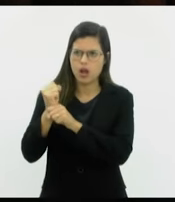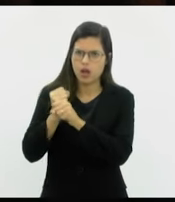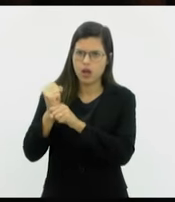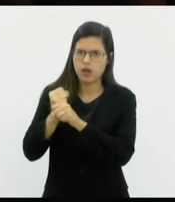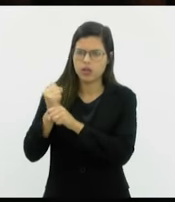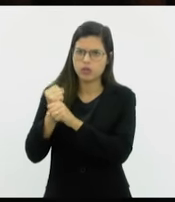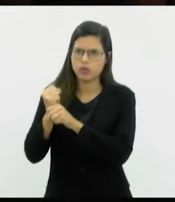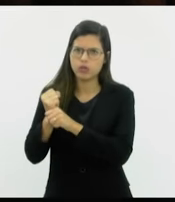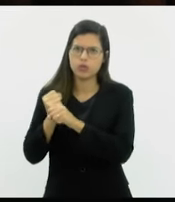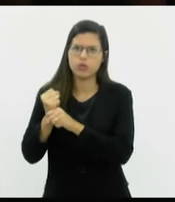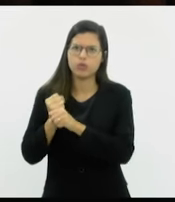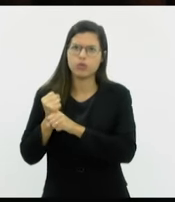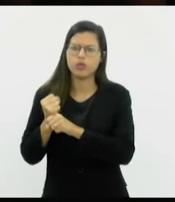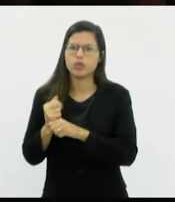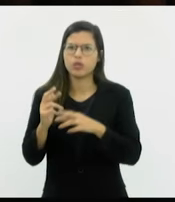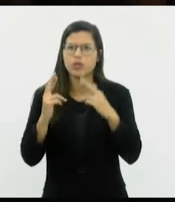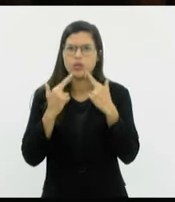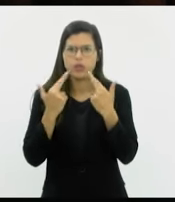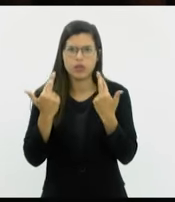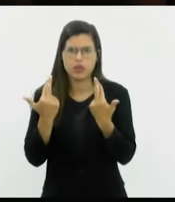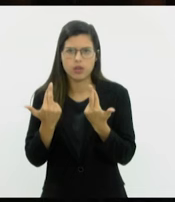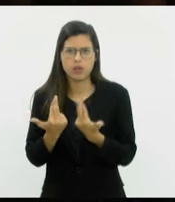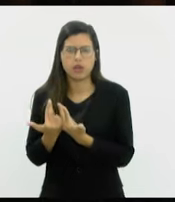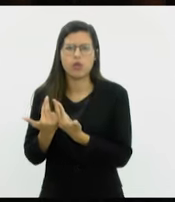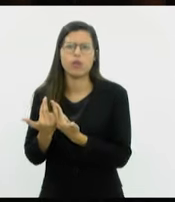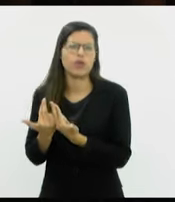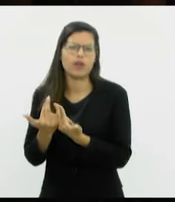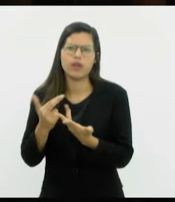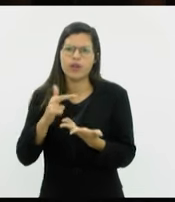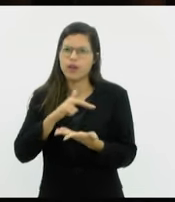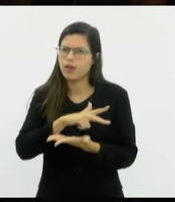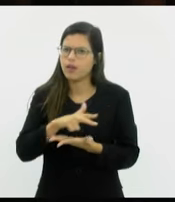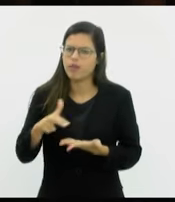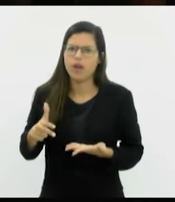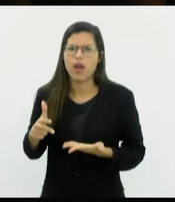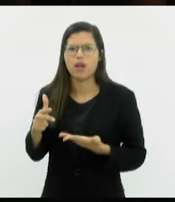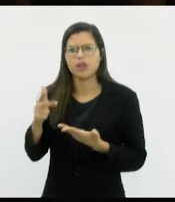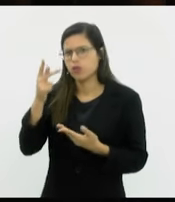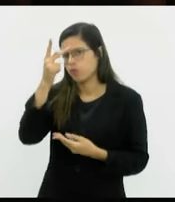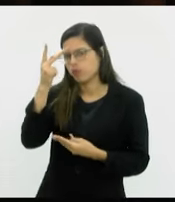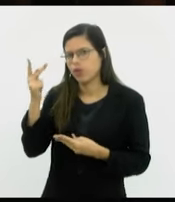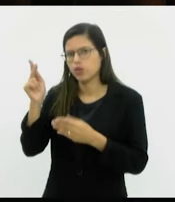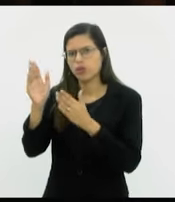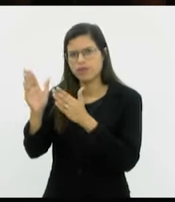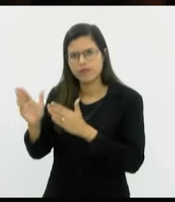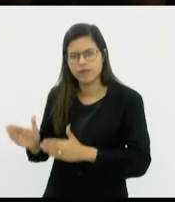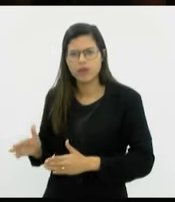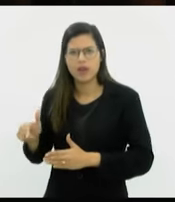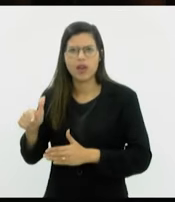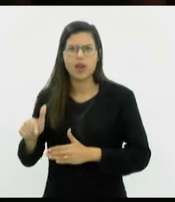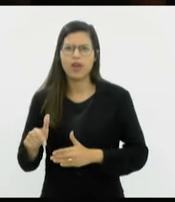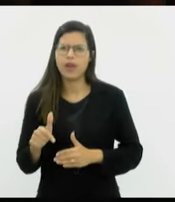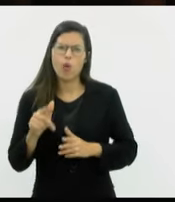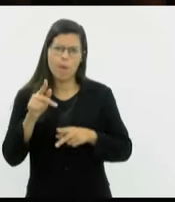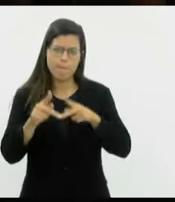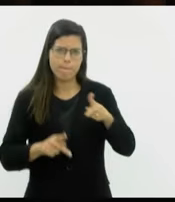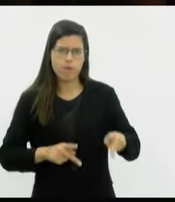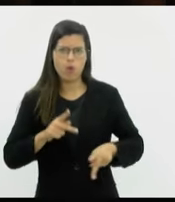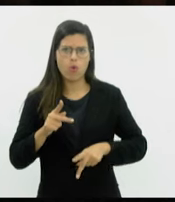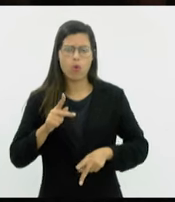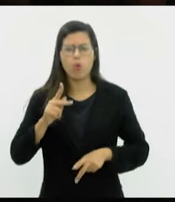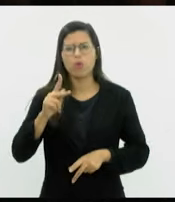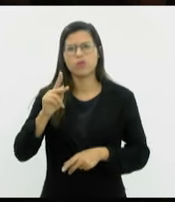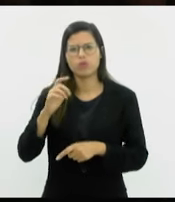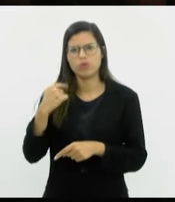data, e que reúne muitos romeiros, reúne muitos fiéis, e a população em geral do nosso estado, Minas,